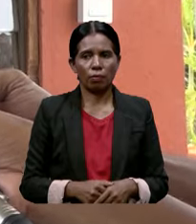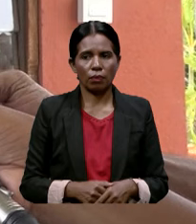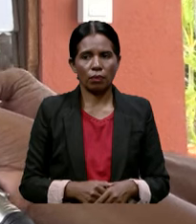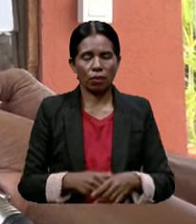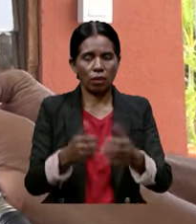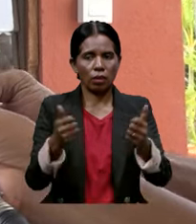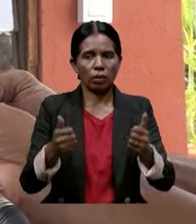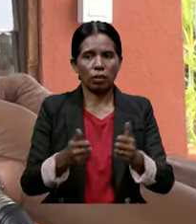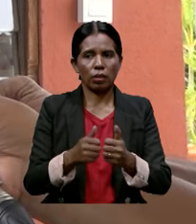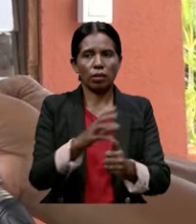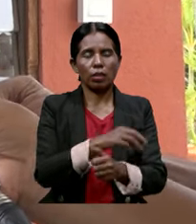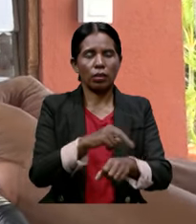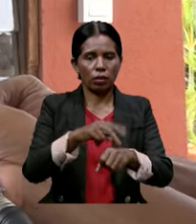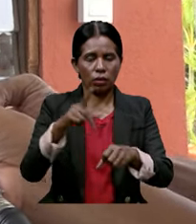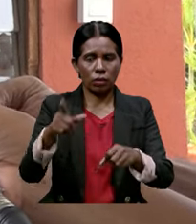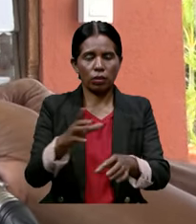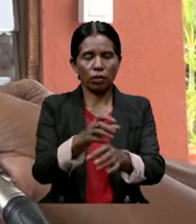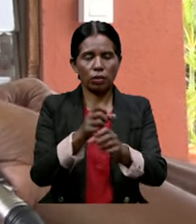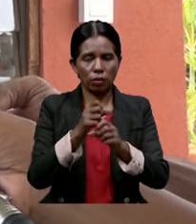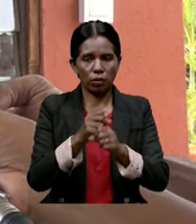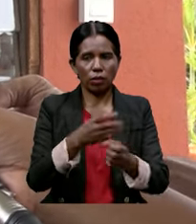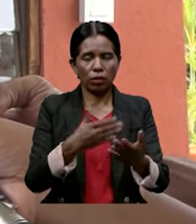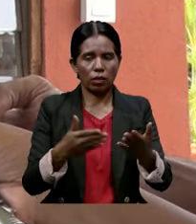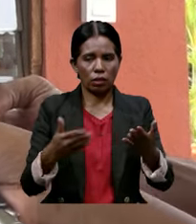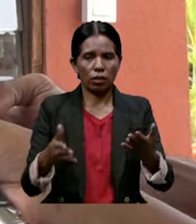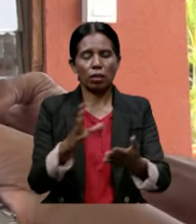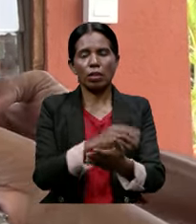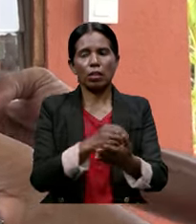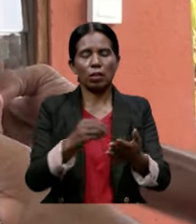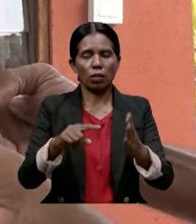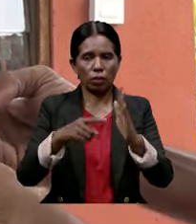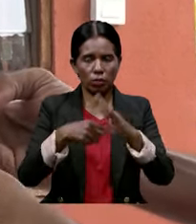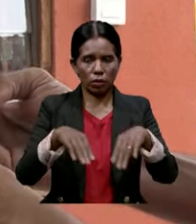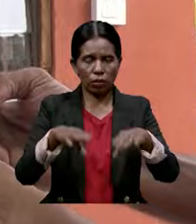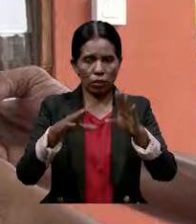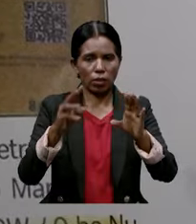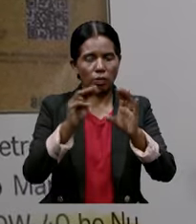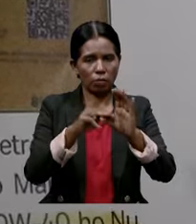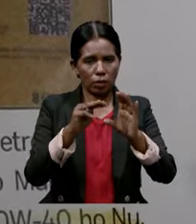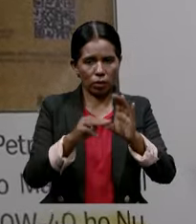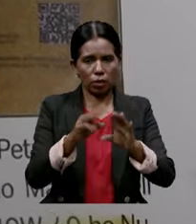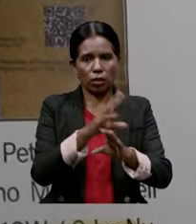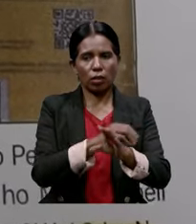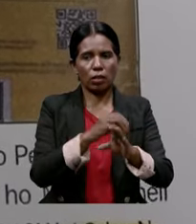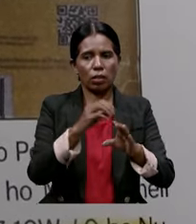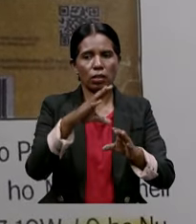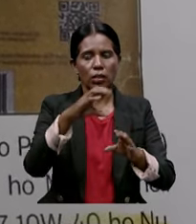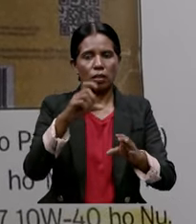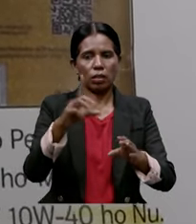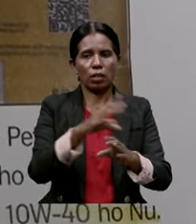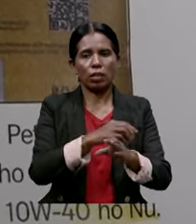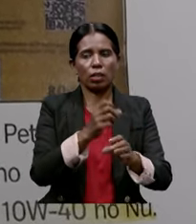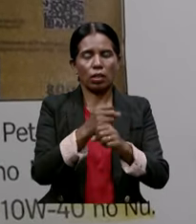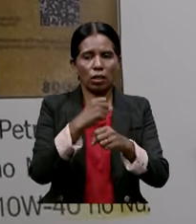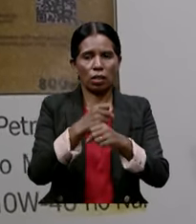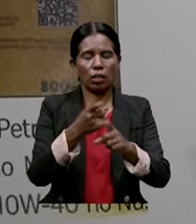Autoridade Nacional Petróleo se fotiação hori suspende produto lubricante nebe começa fan ona iha mercado Rai Larang ho marca Shell Advance nebe